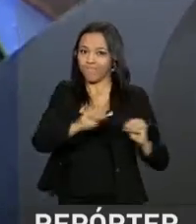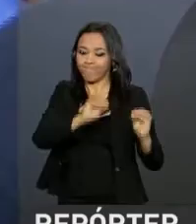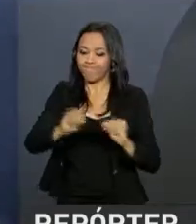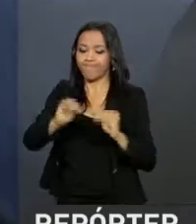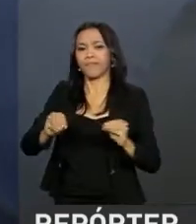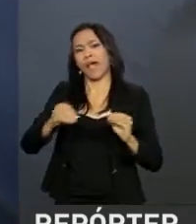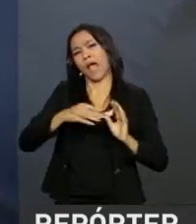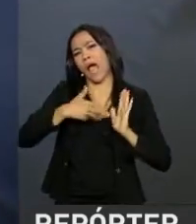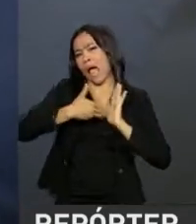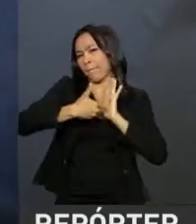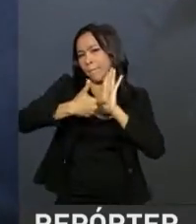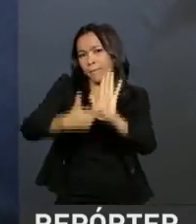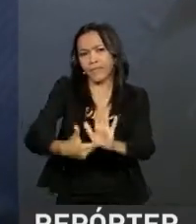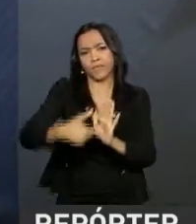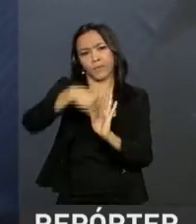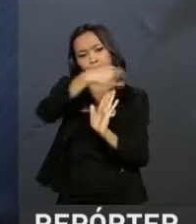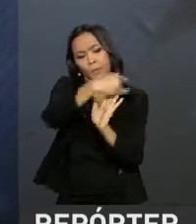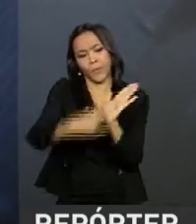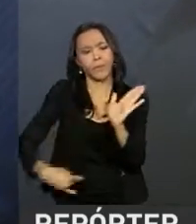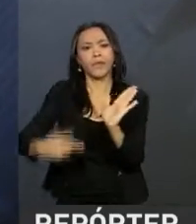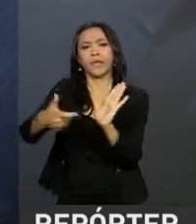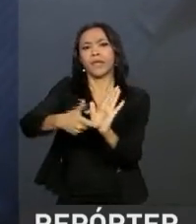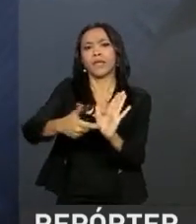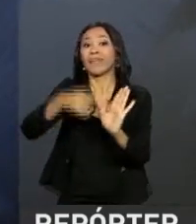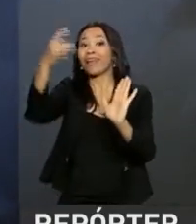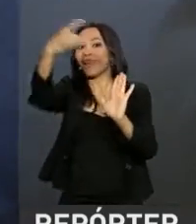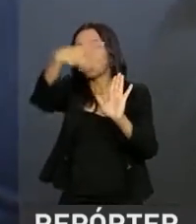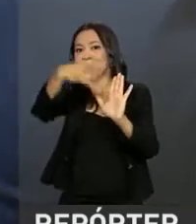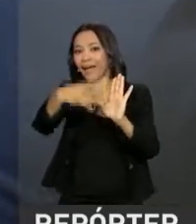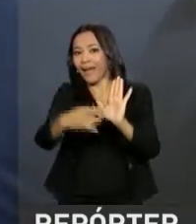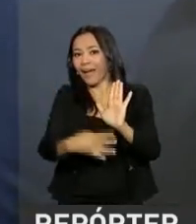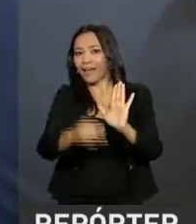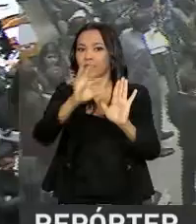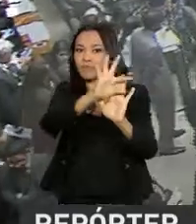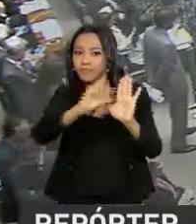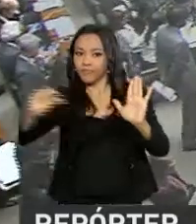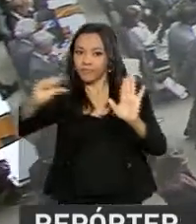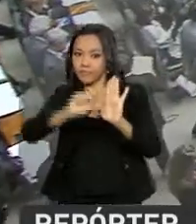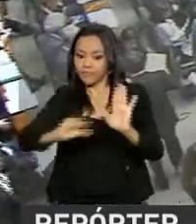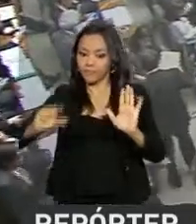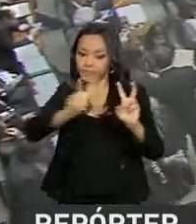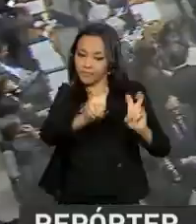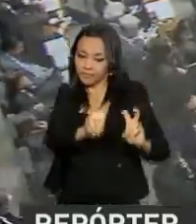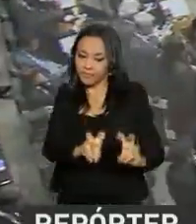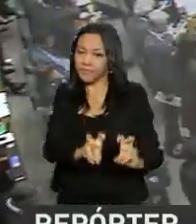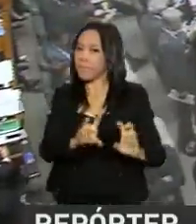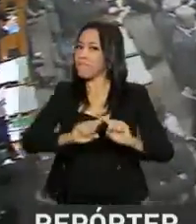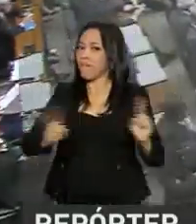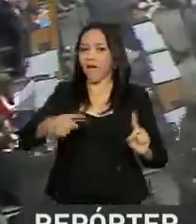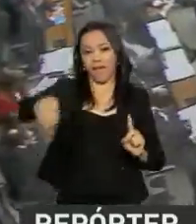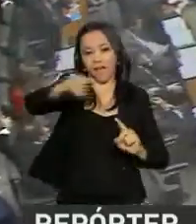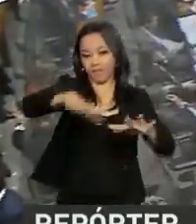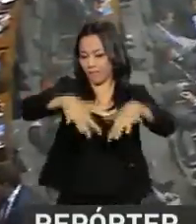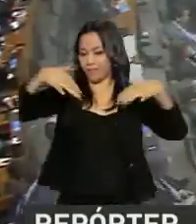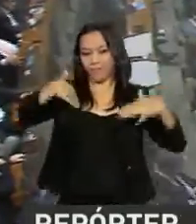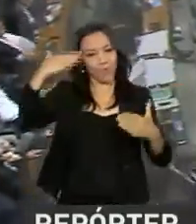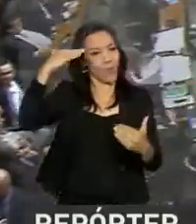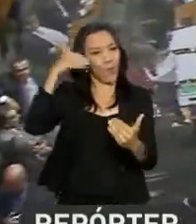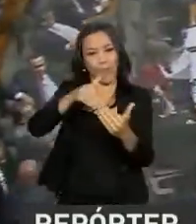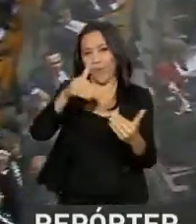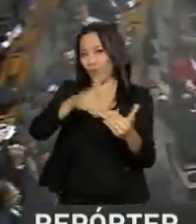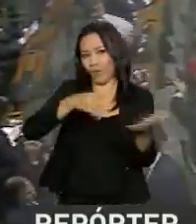Apresentou requerimento, por exemplo, para votar cada artigo da matéria de forma separada. Mas o plenário derrubou todas